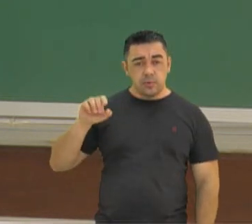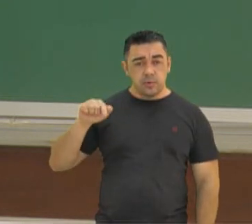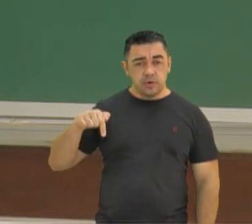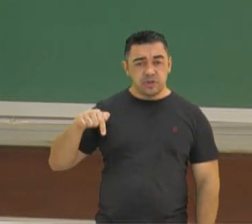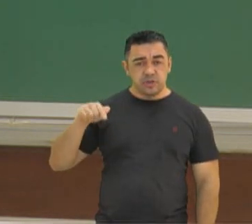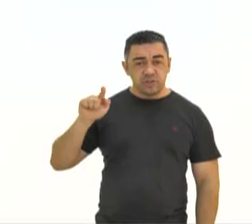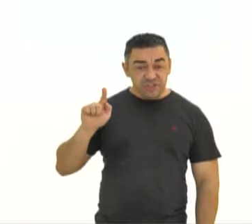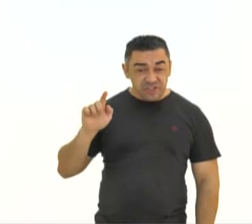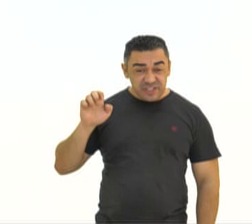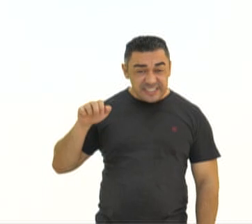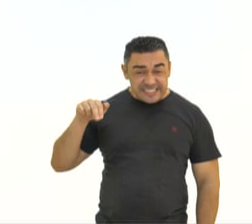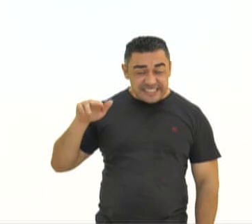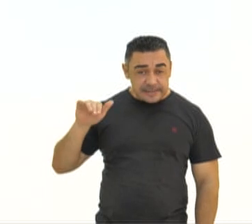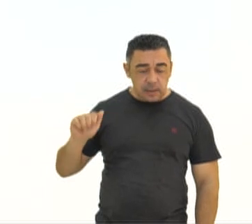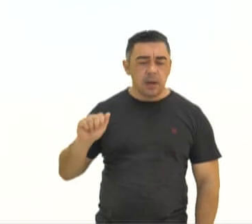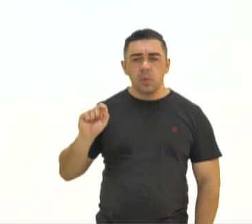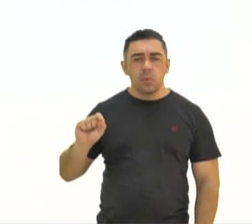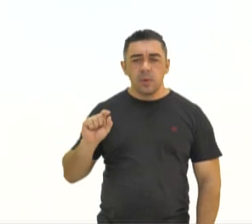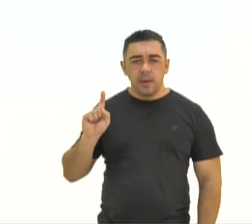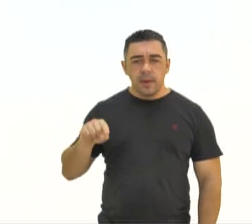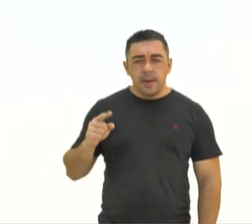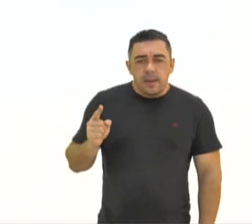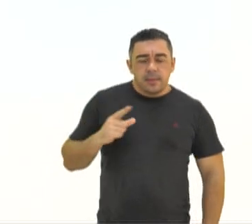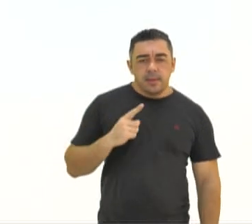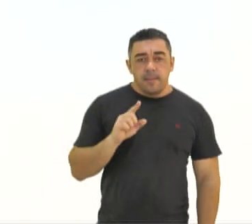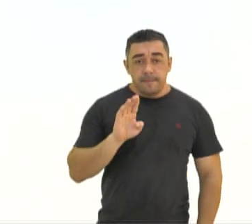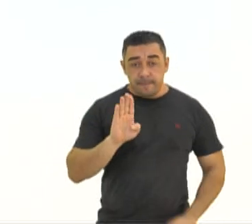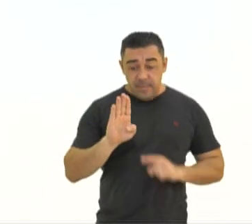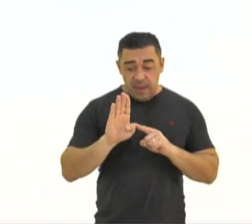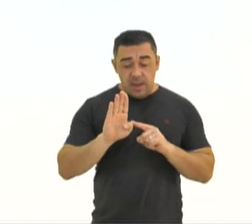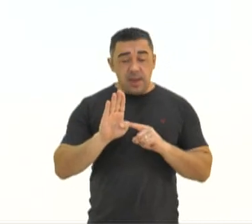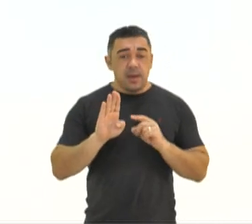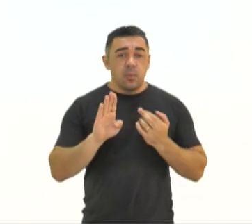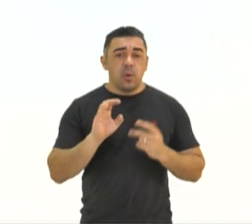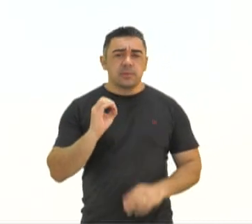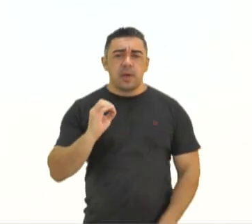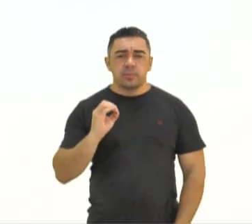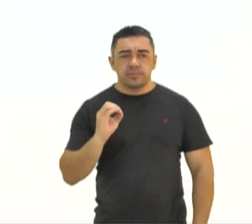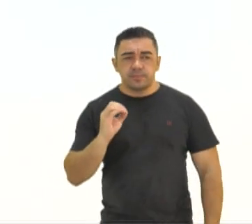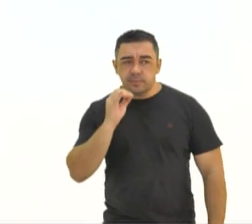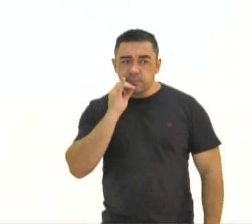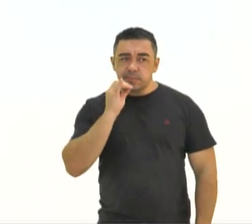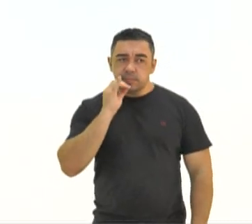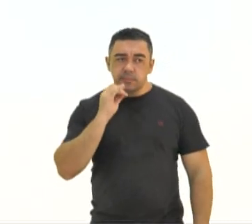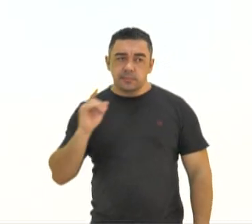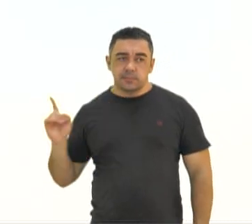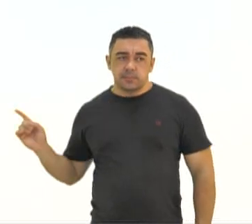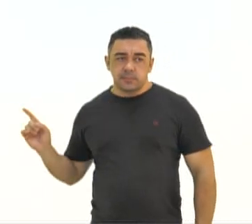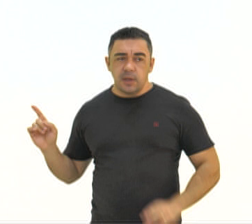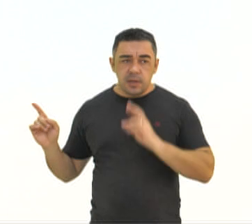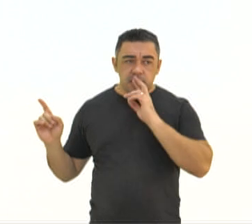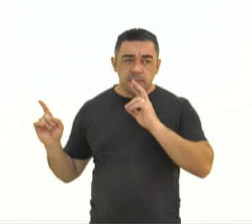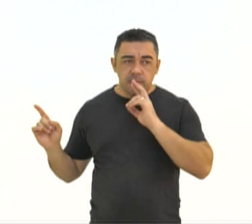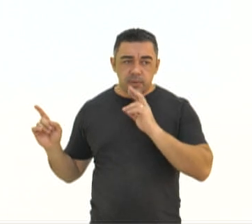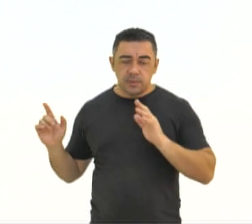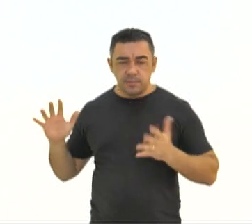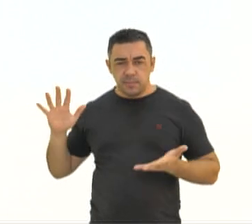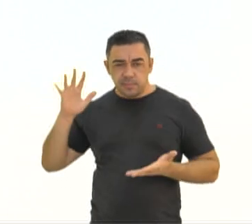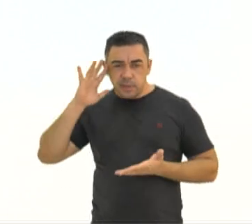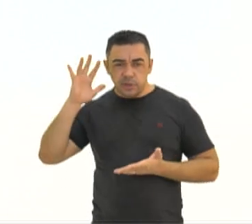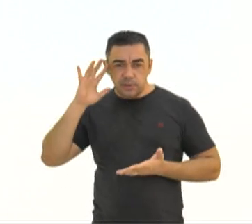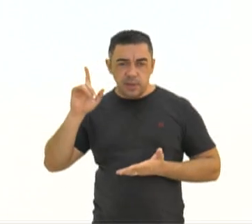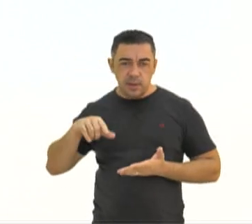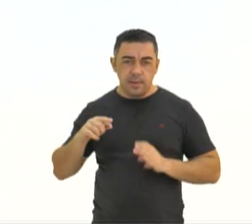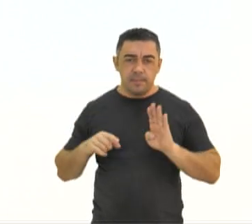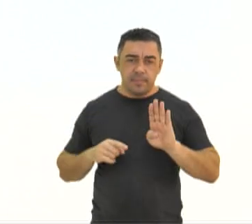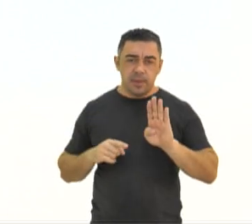homogênea? Acontece quando o termo independente B é igual a zero. Então, quando eu tenho aqui a resposta, vamos supor, né, o termo